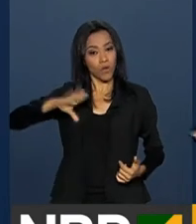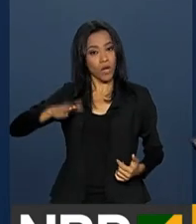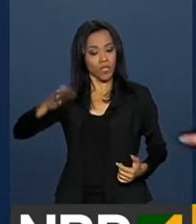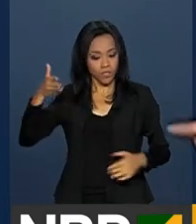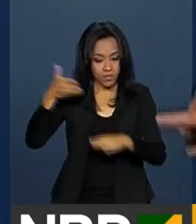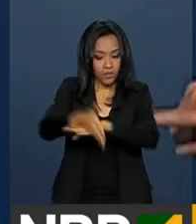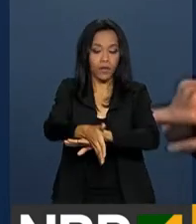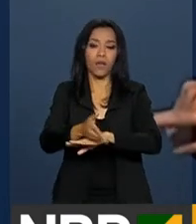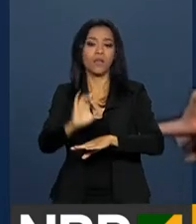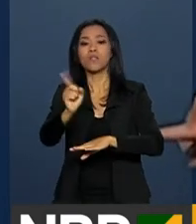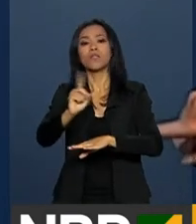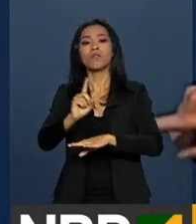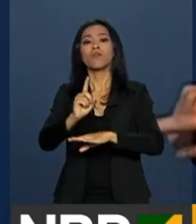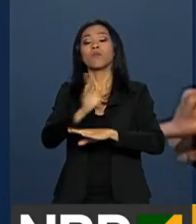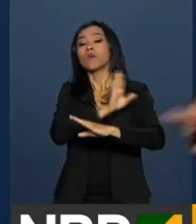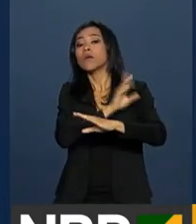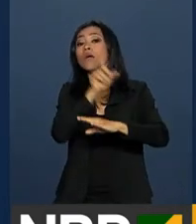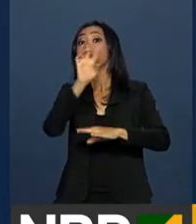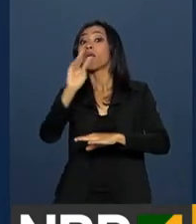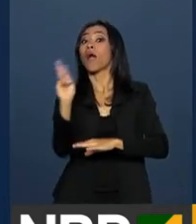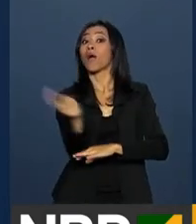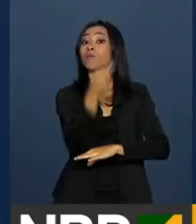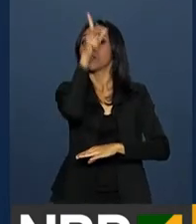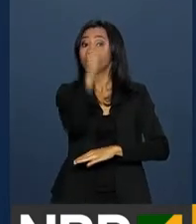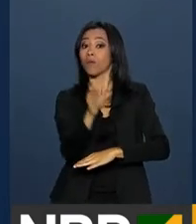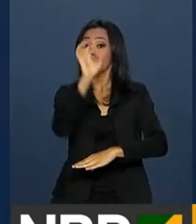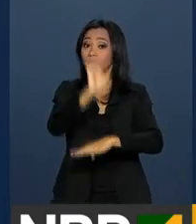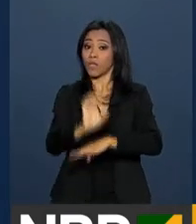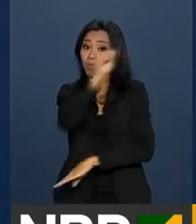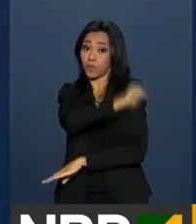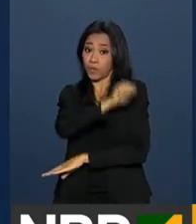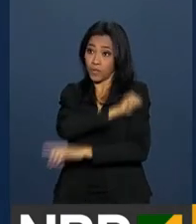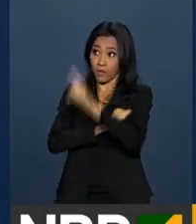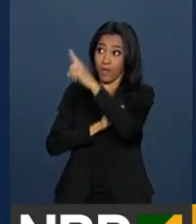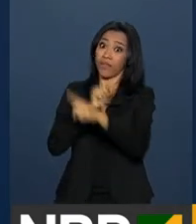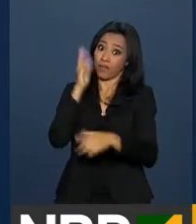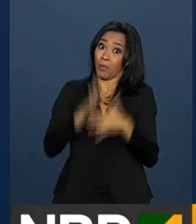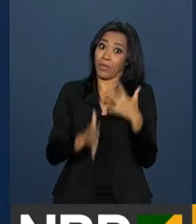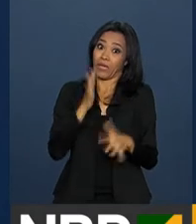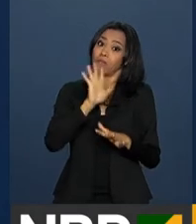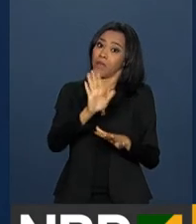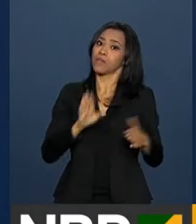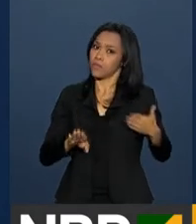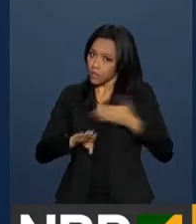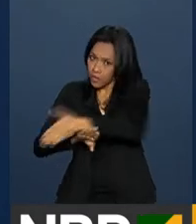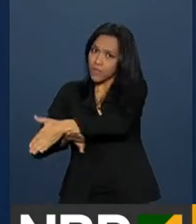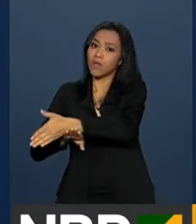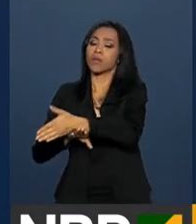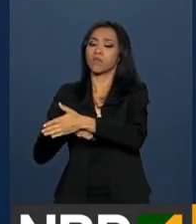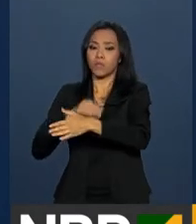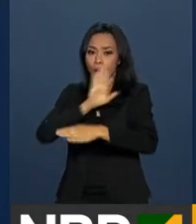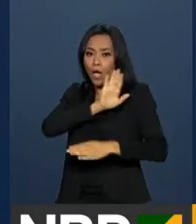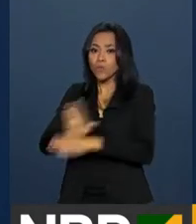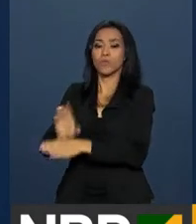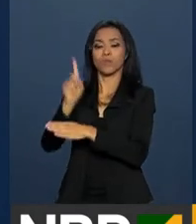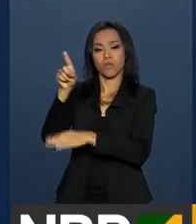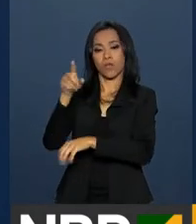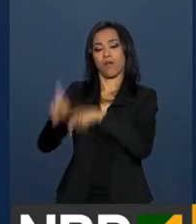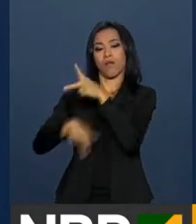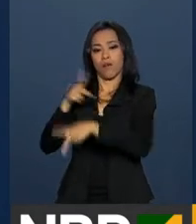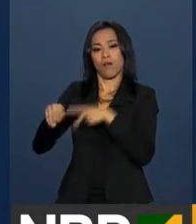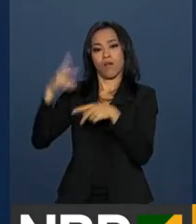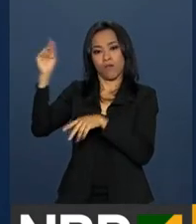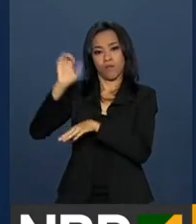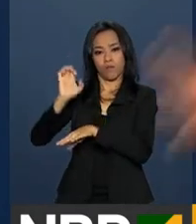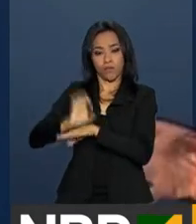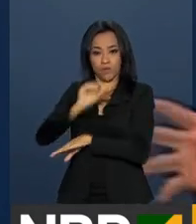só fazendo uma intervenção federal lá no estado do Rio de Janeiro, que era complicado, mas também criando o Ministério Extraordinário da Segurança